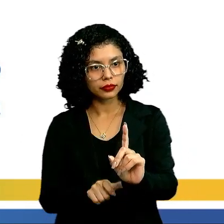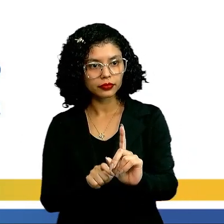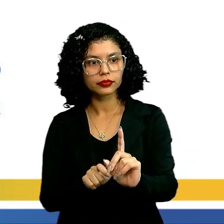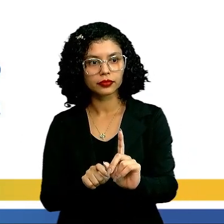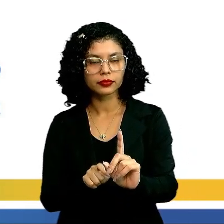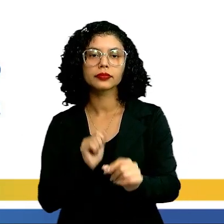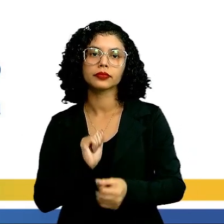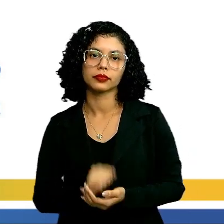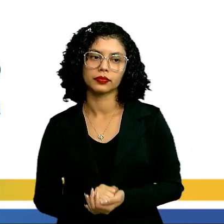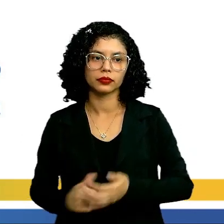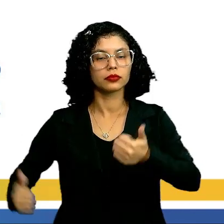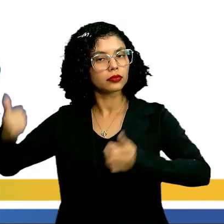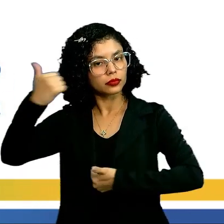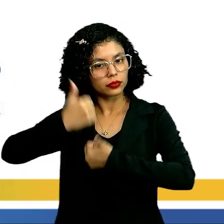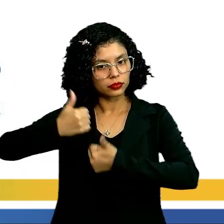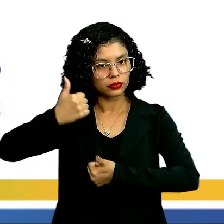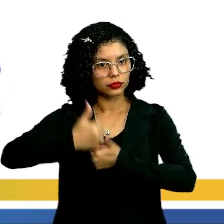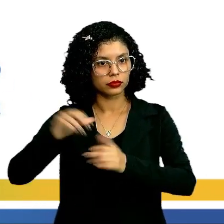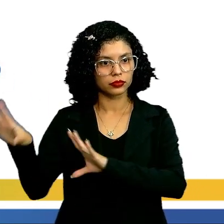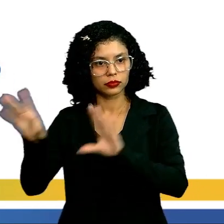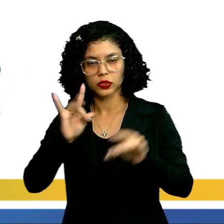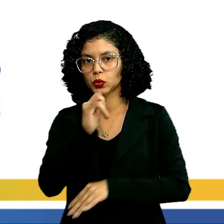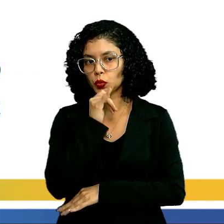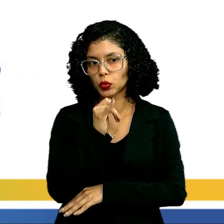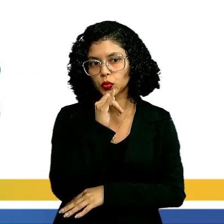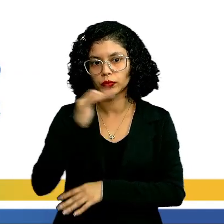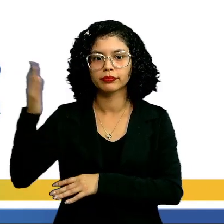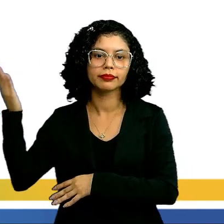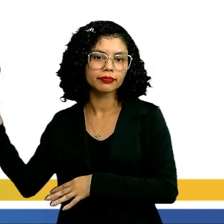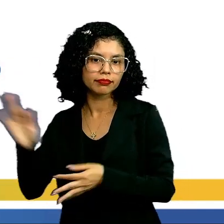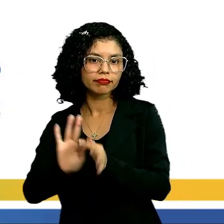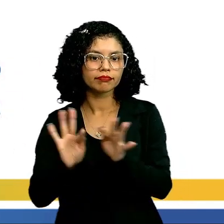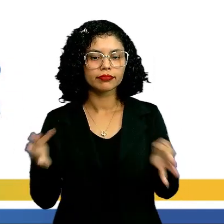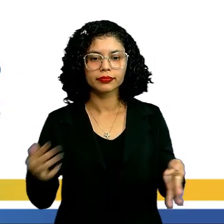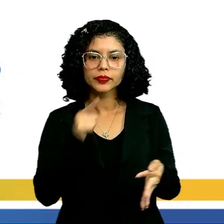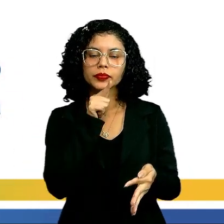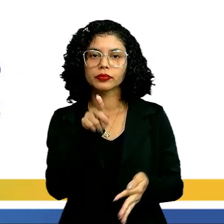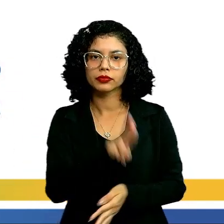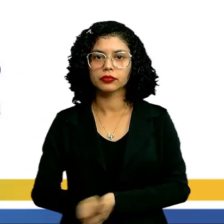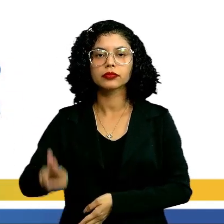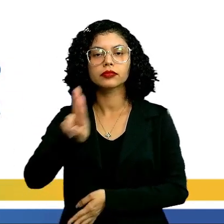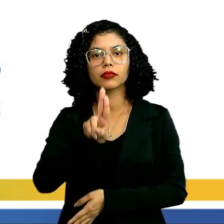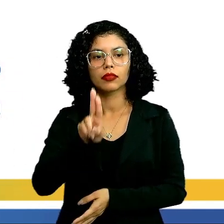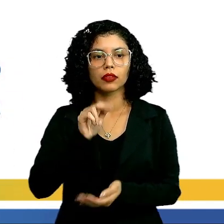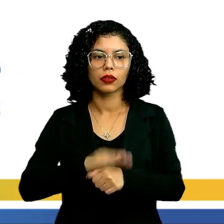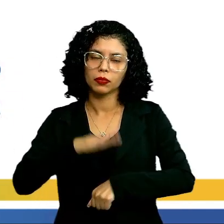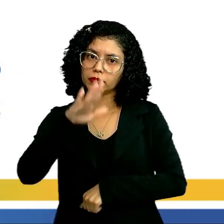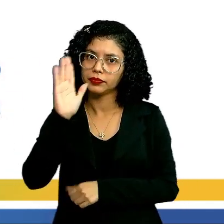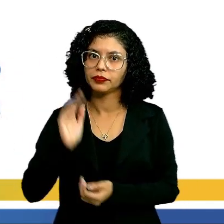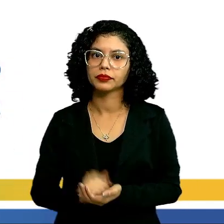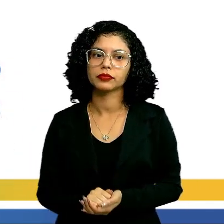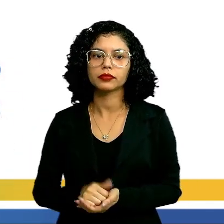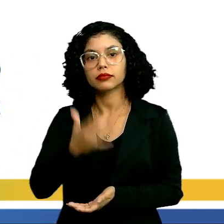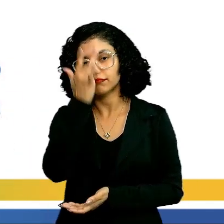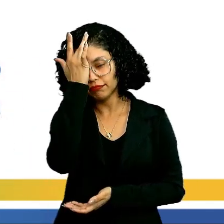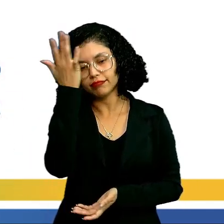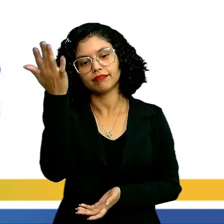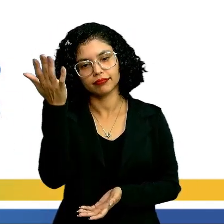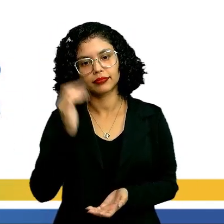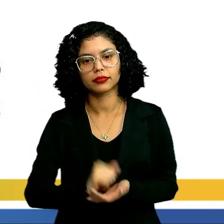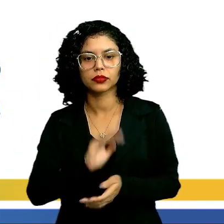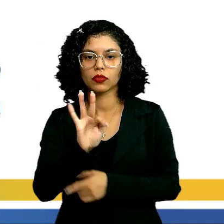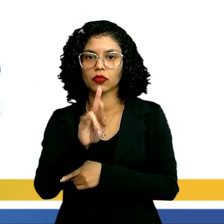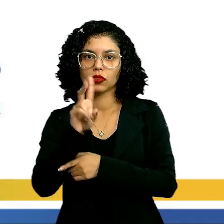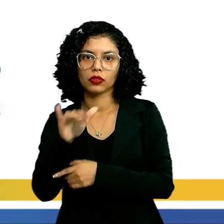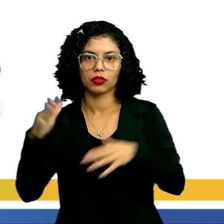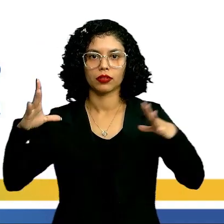coesão por referenciação, e aí eu trouxe um exemplo bem simples, e aí vocês utilizam essa com maior frequência, que é a mais fácil. Bruna